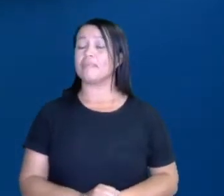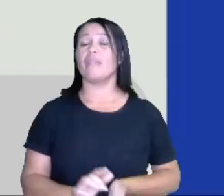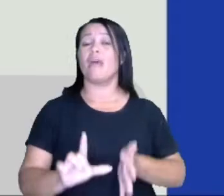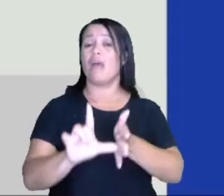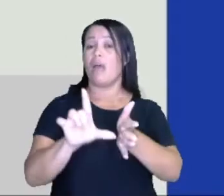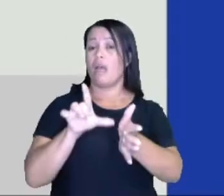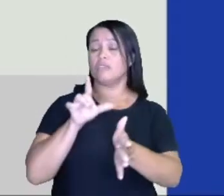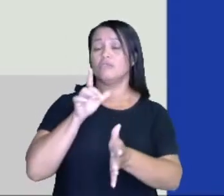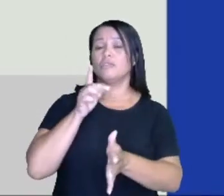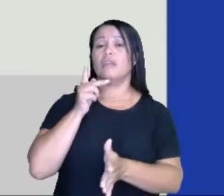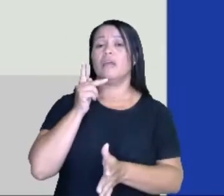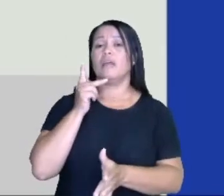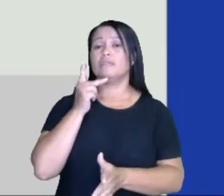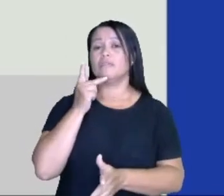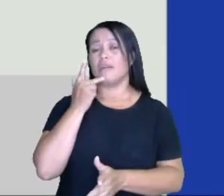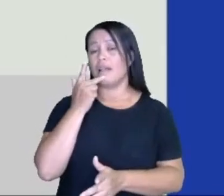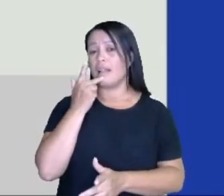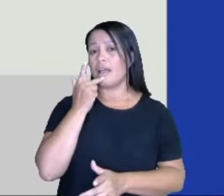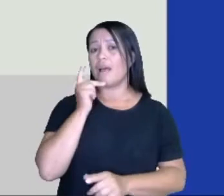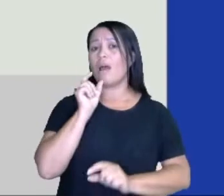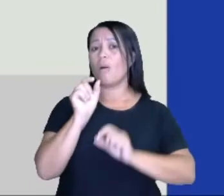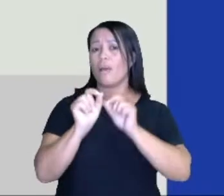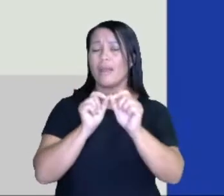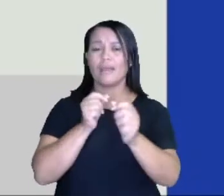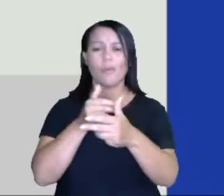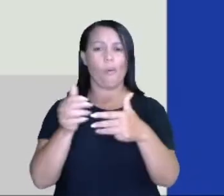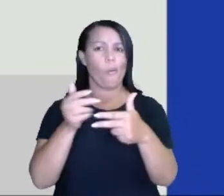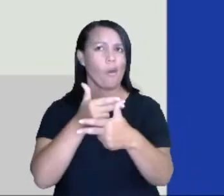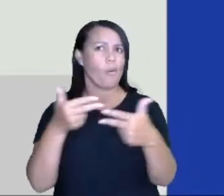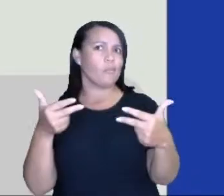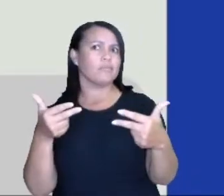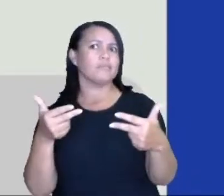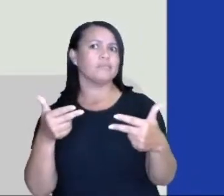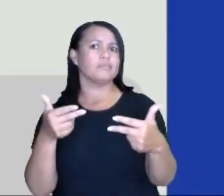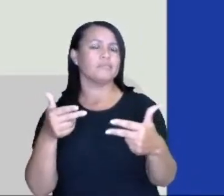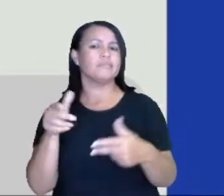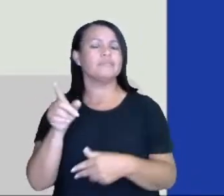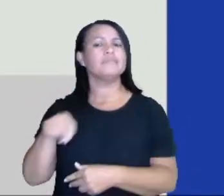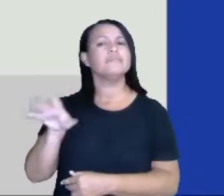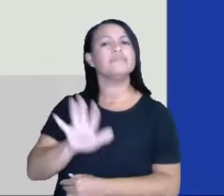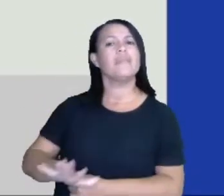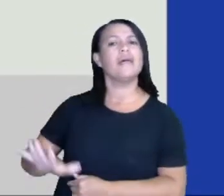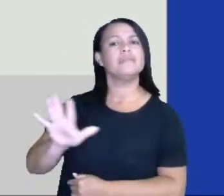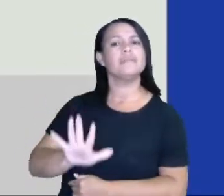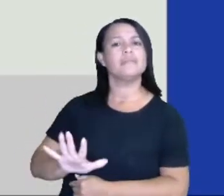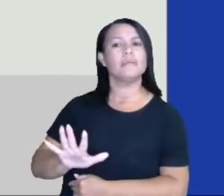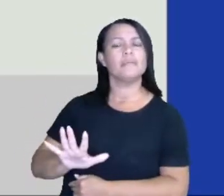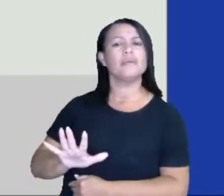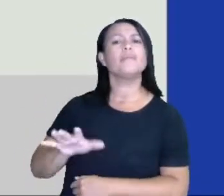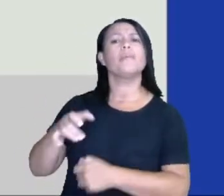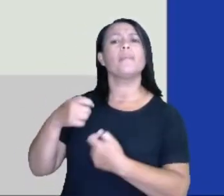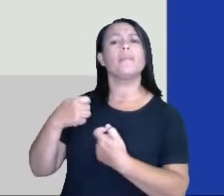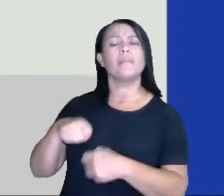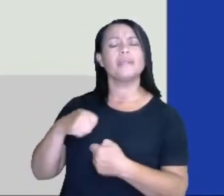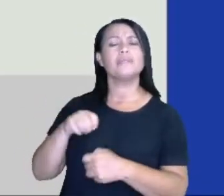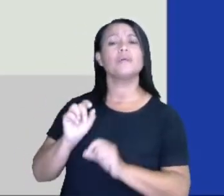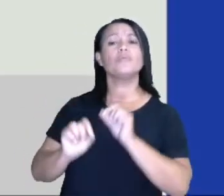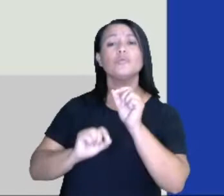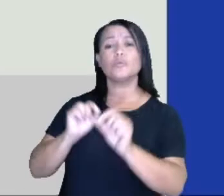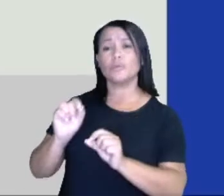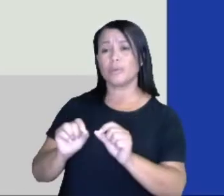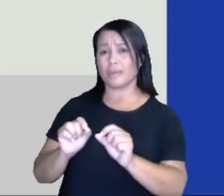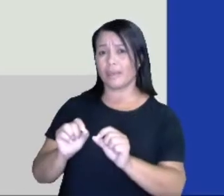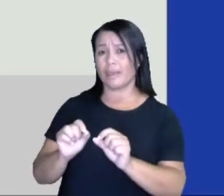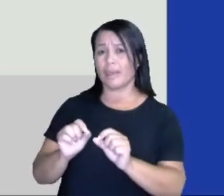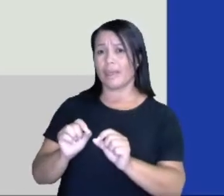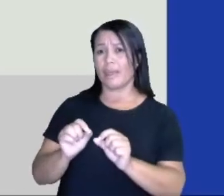Antes de falar de qualquer um desses elementos, a gente vai passar